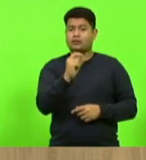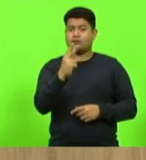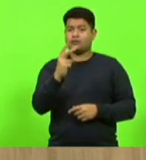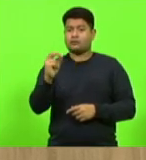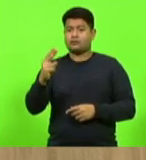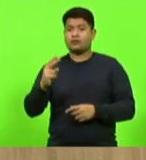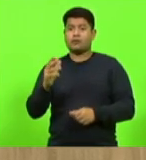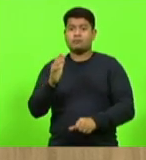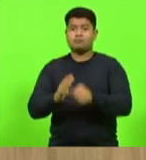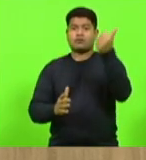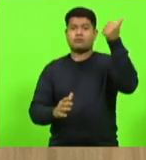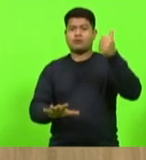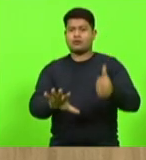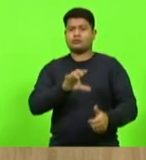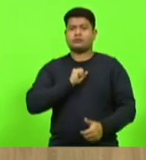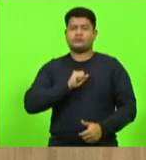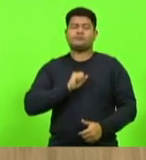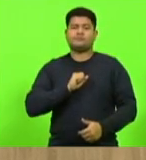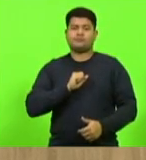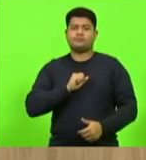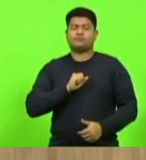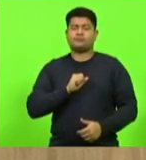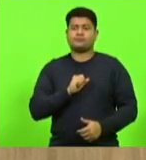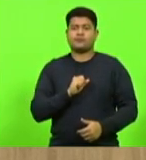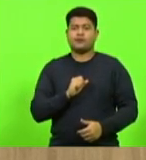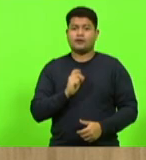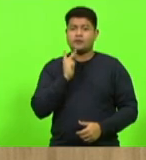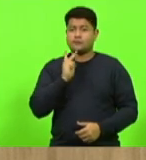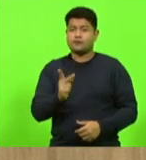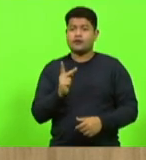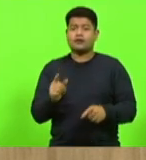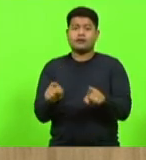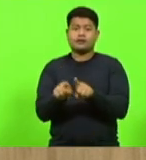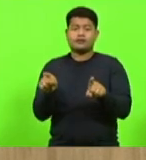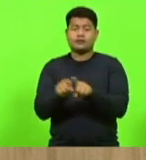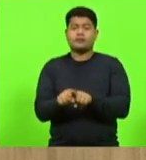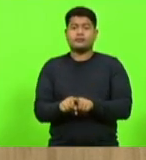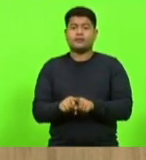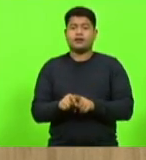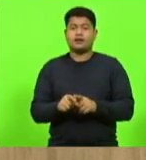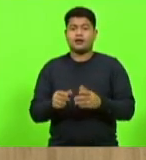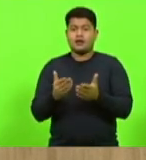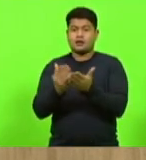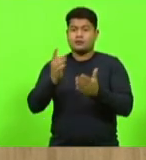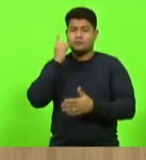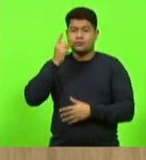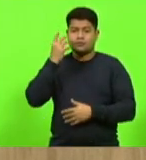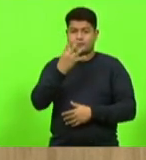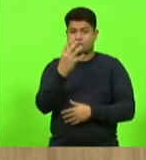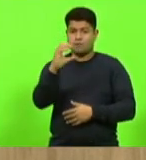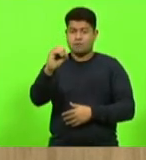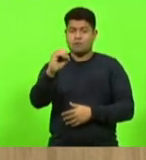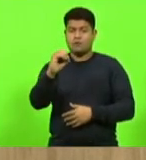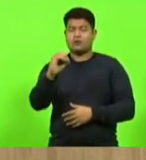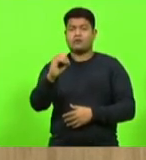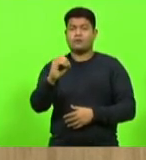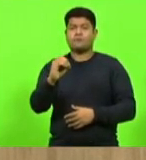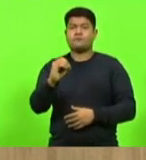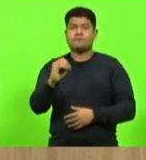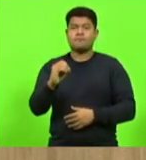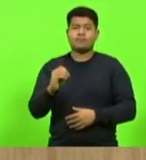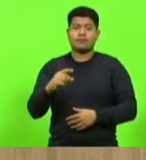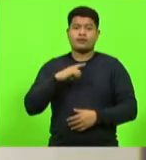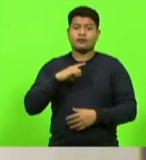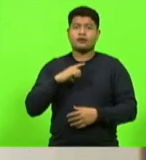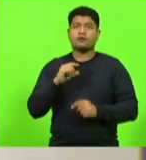caso. Falar também, em nome dos 40 parlamentares aqui, que nós temos as